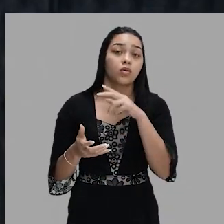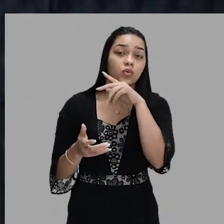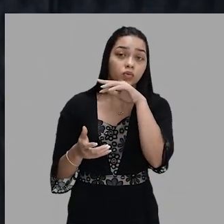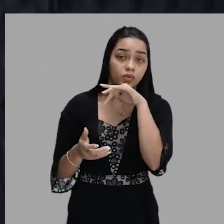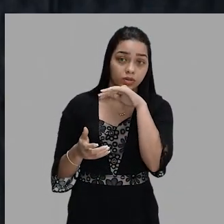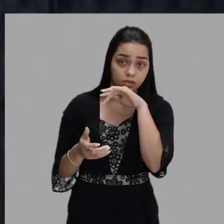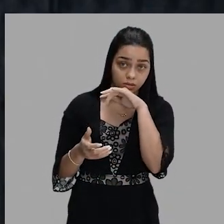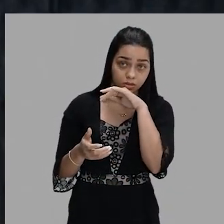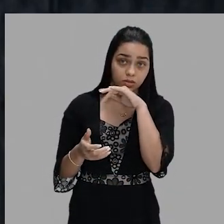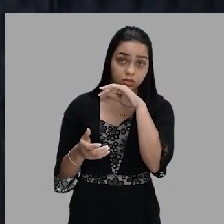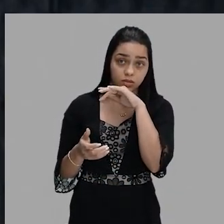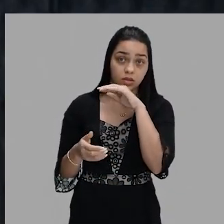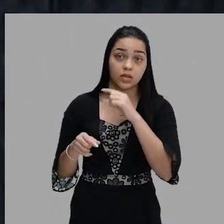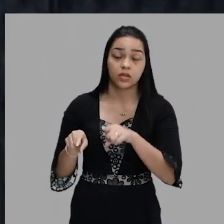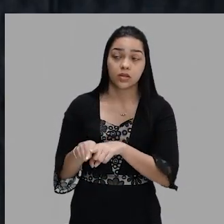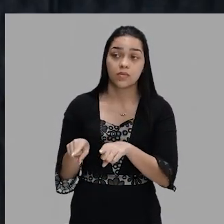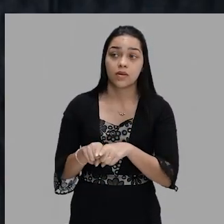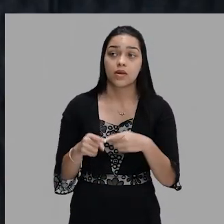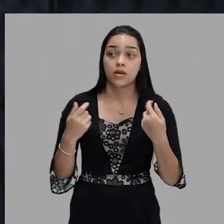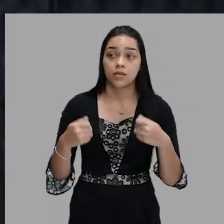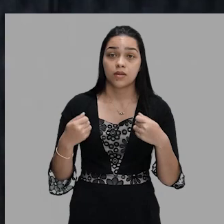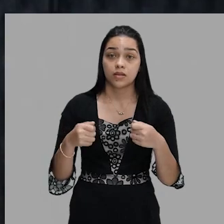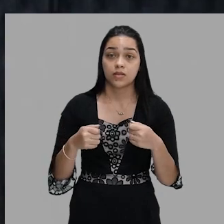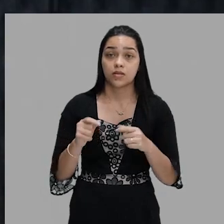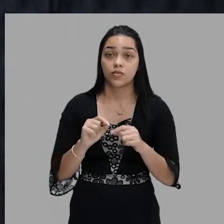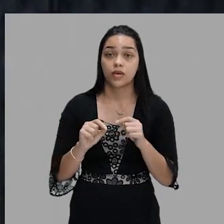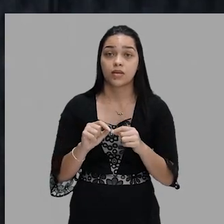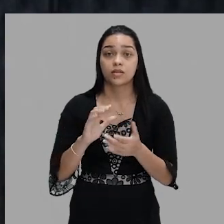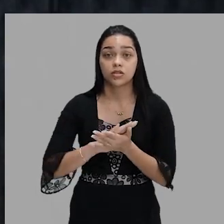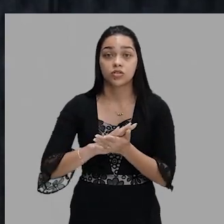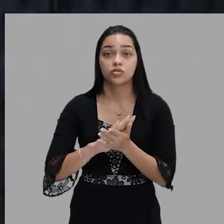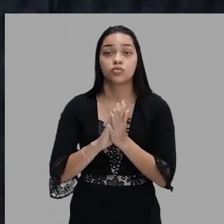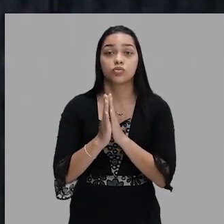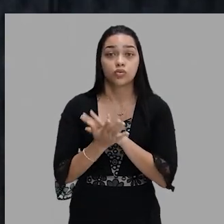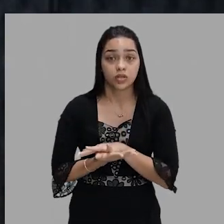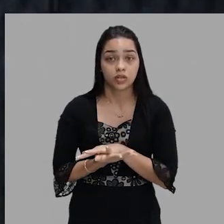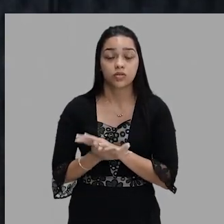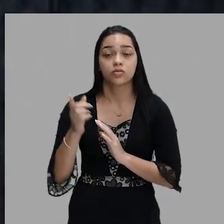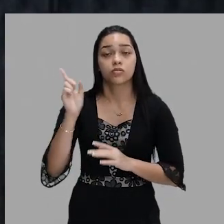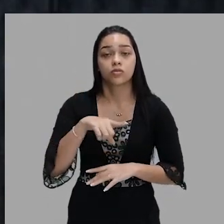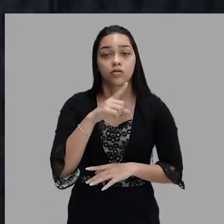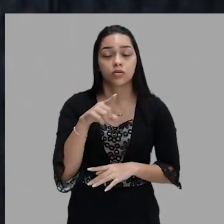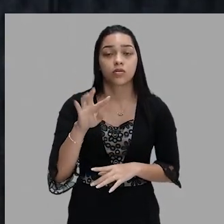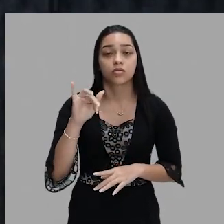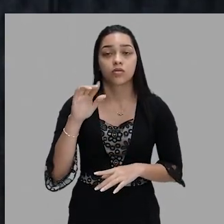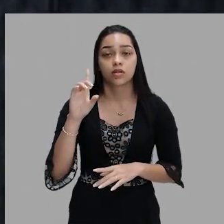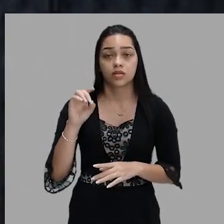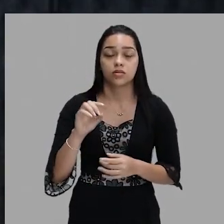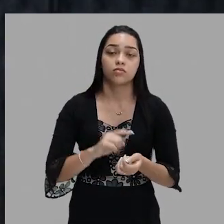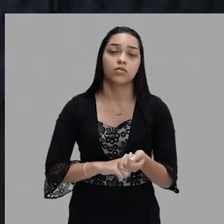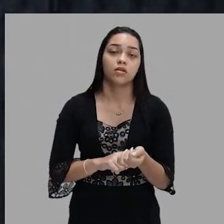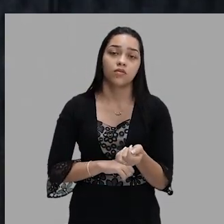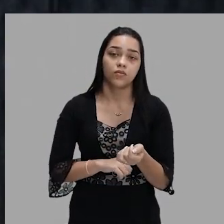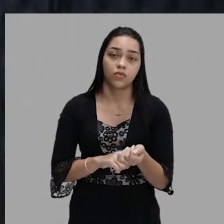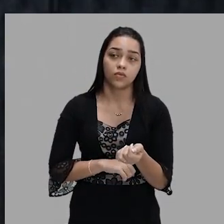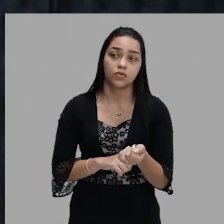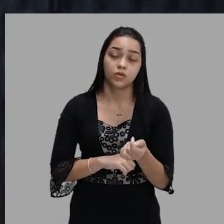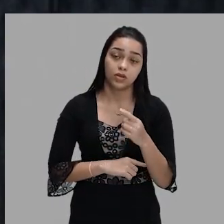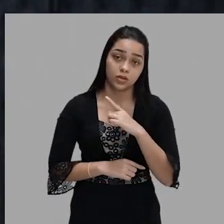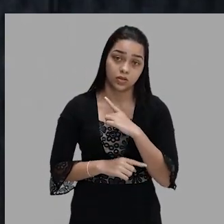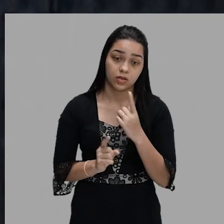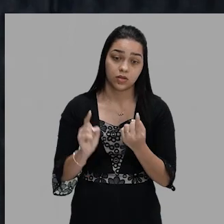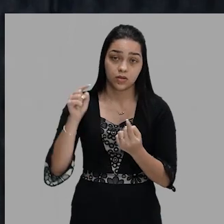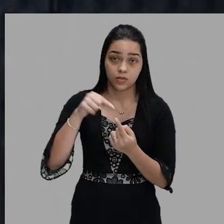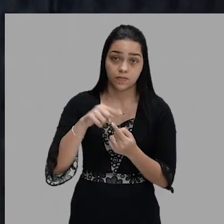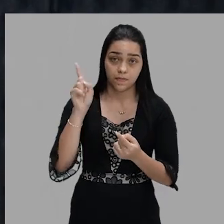patógenos que devem ser fagocitados, eliminados do tecido nervoso. E a célula que tem essa